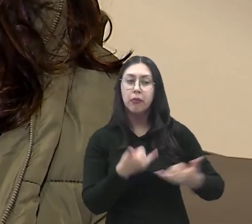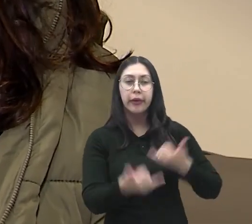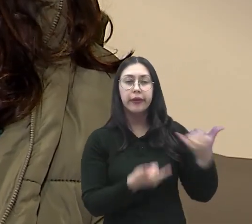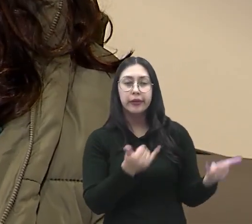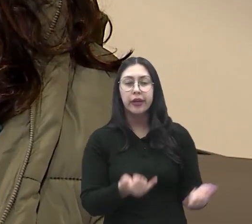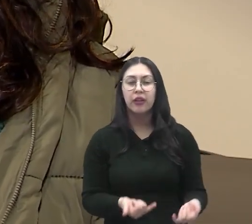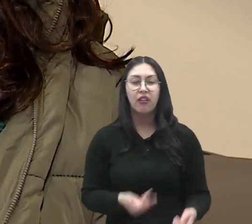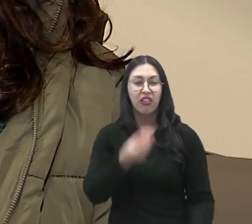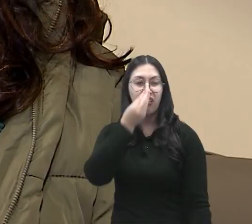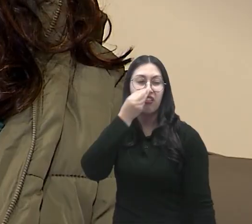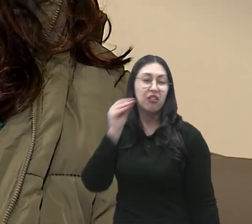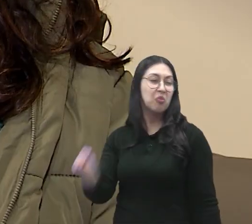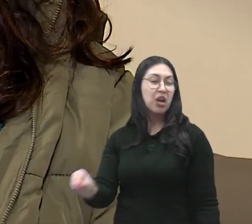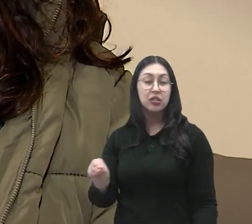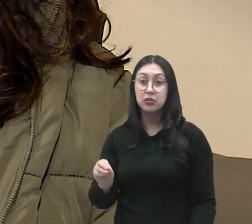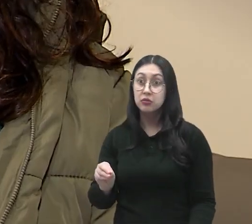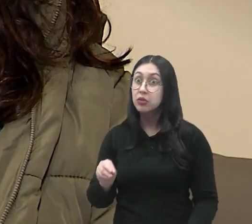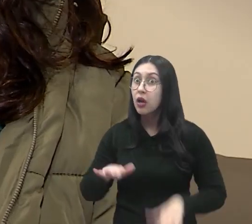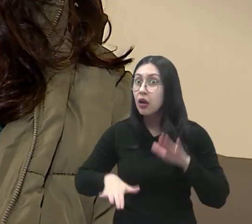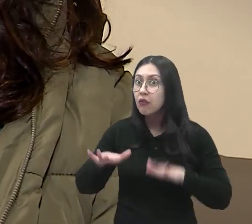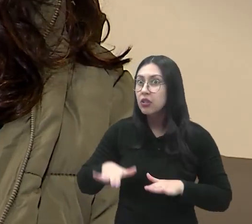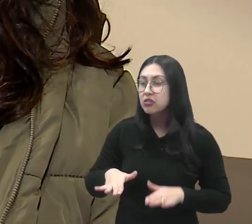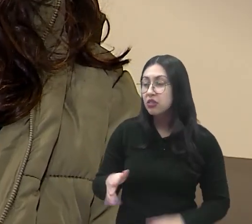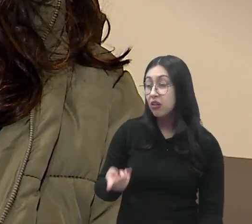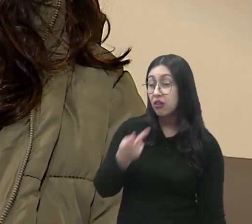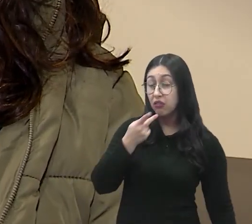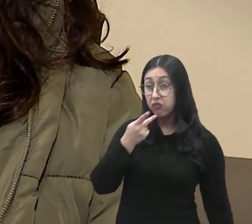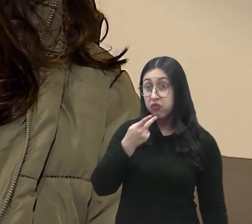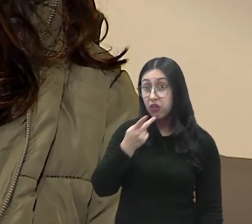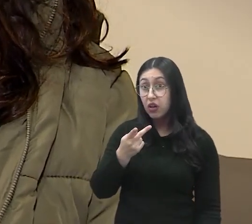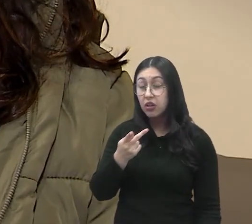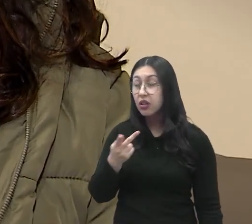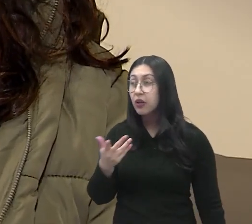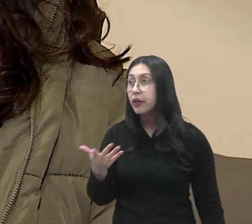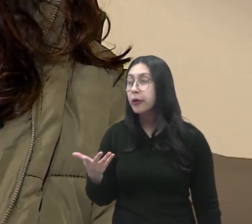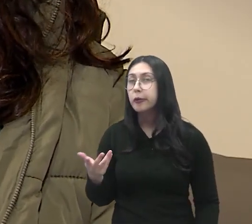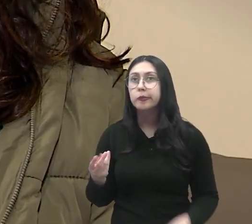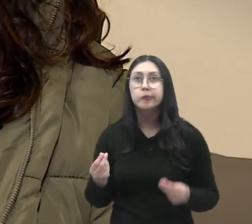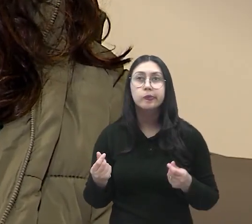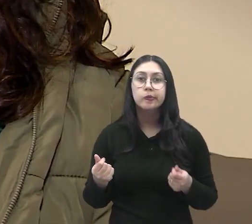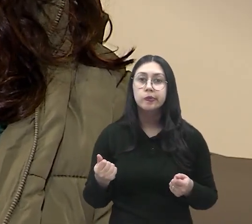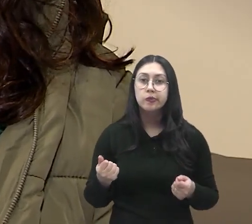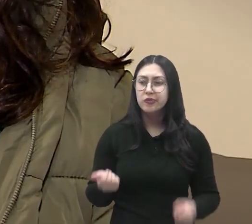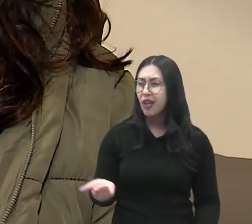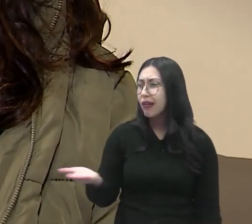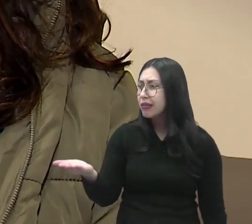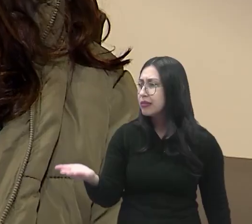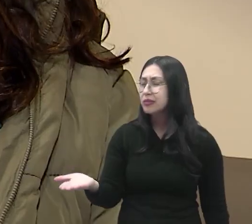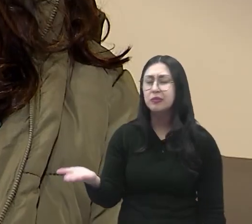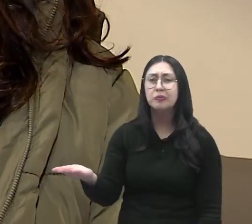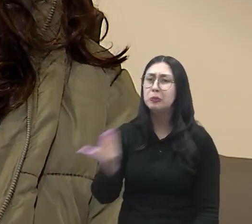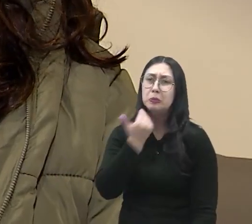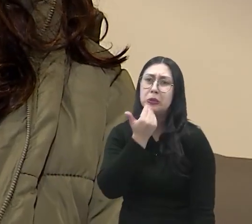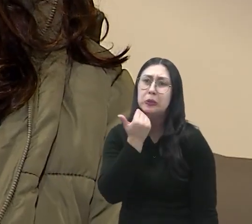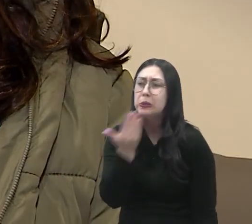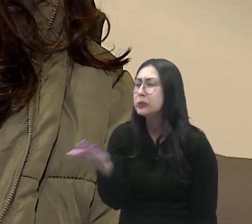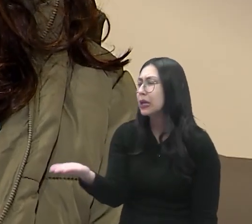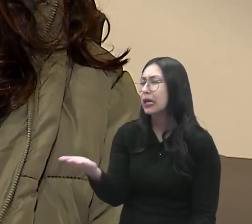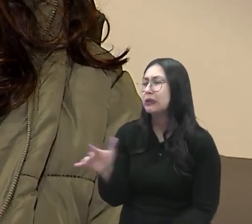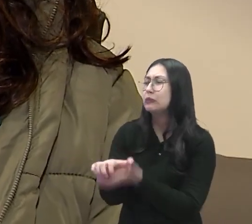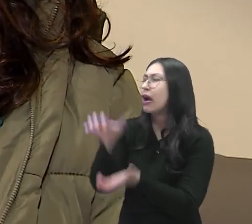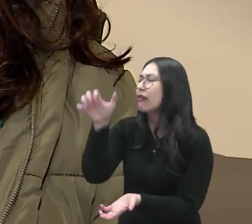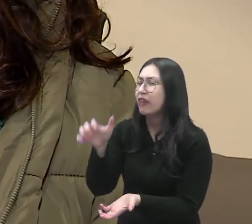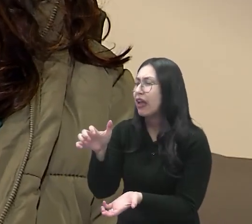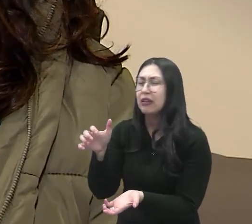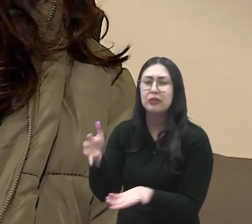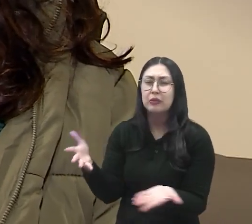perto deles, né? Ou então faz algum comentário como se fosse inútil, né? Idoso,